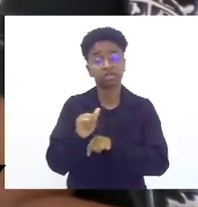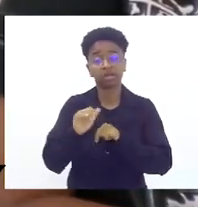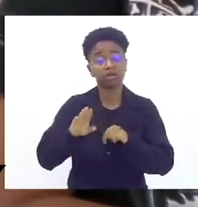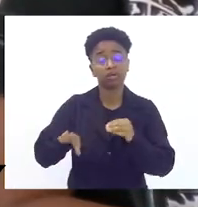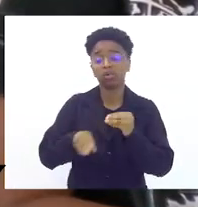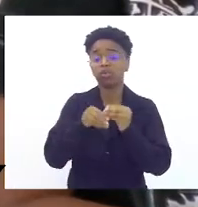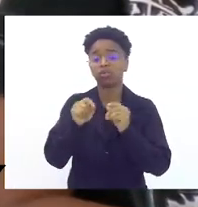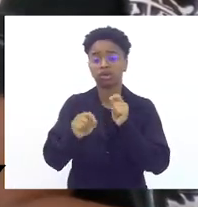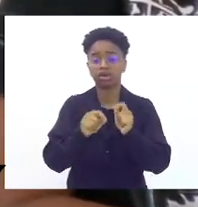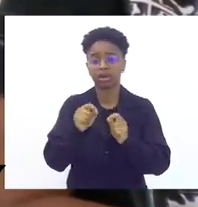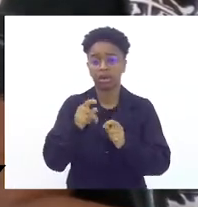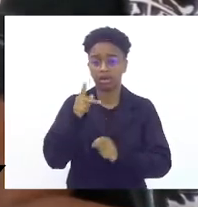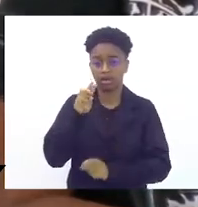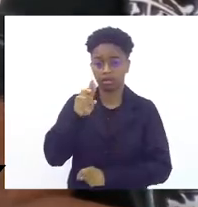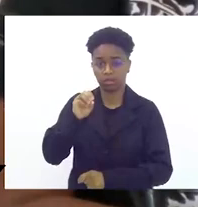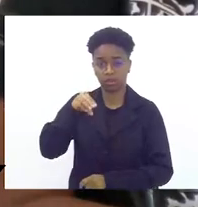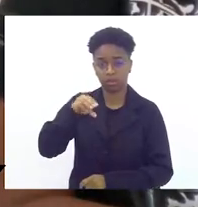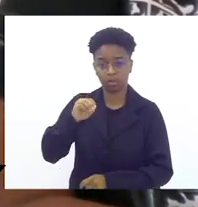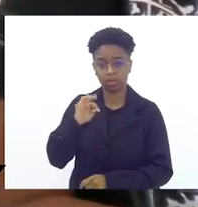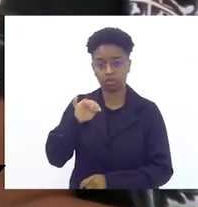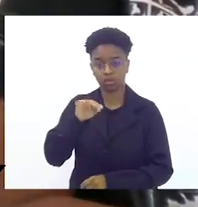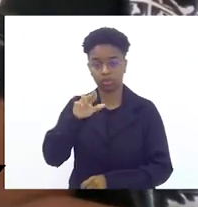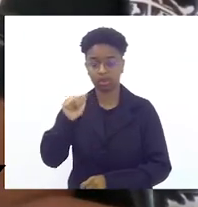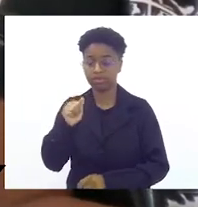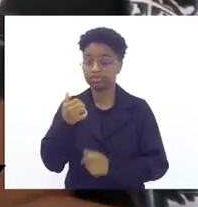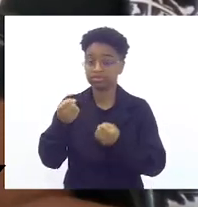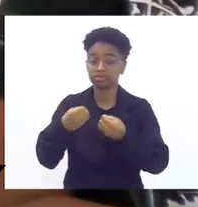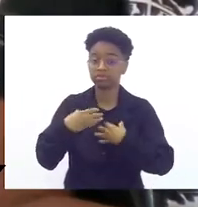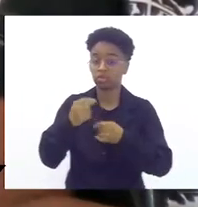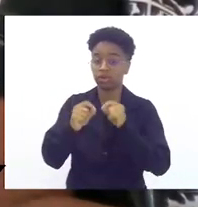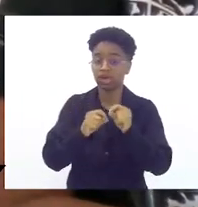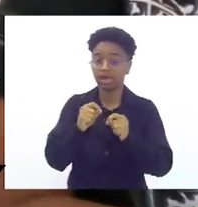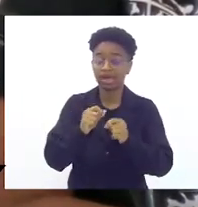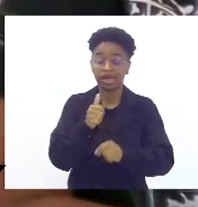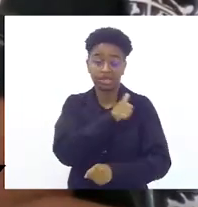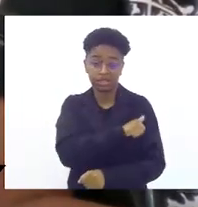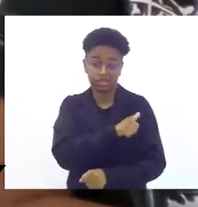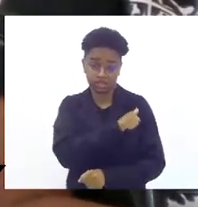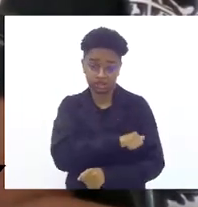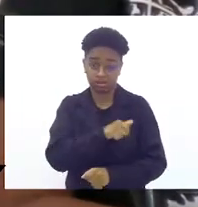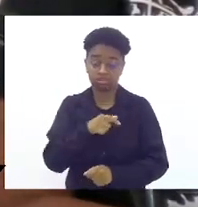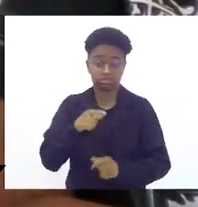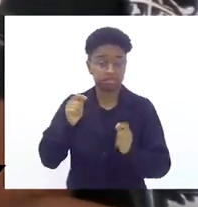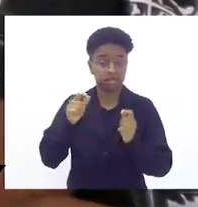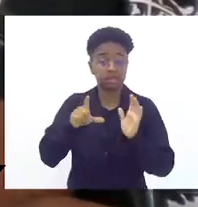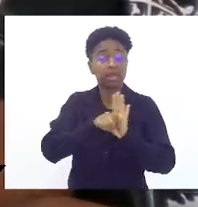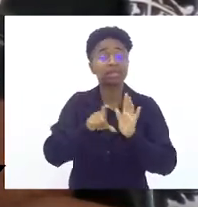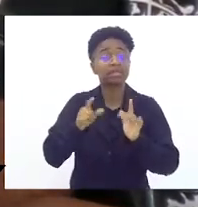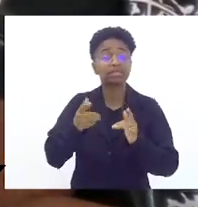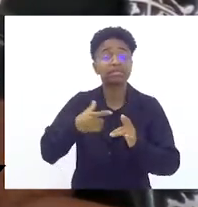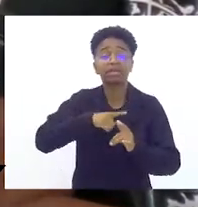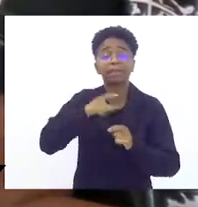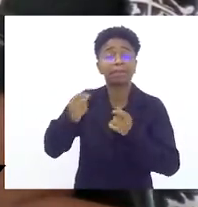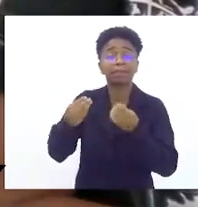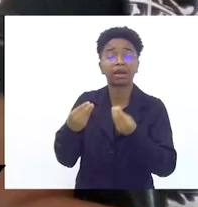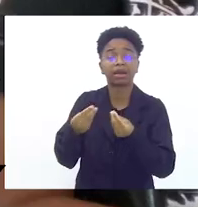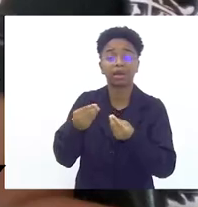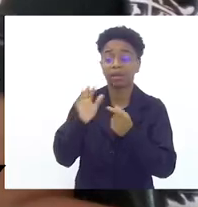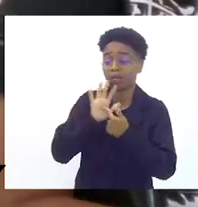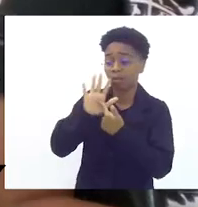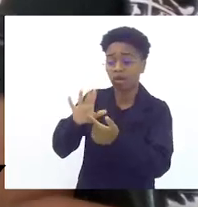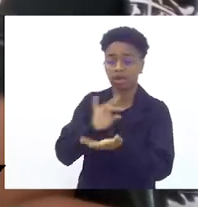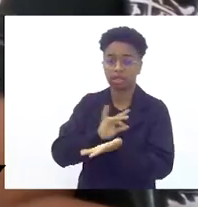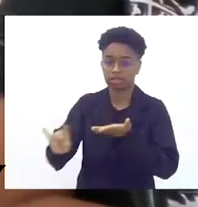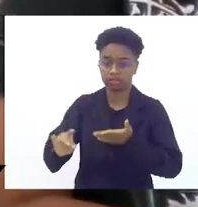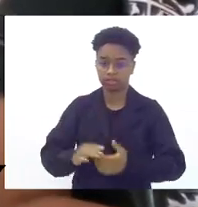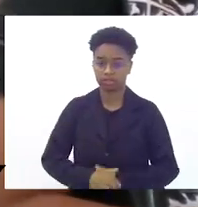mágica uma promotora me ensinou uma vez que é no Rio de Janeiro a lei serve para esfregar na cara do inimigo E é isso que a gente vai fazer quando esse projeto for aprovado